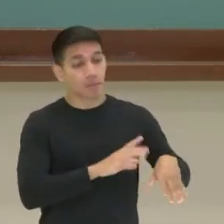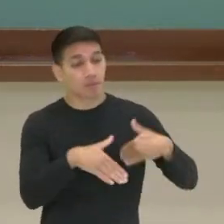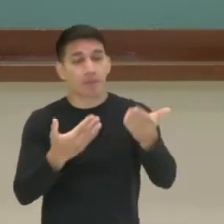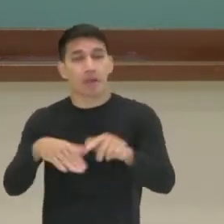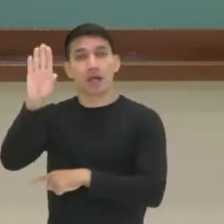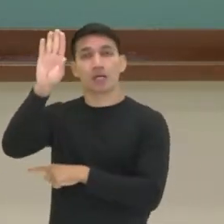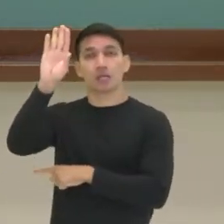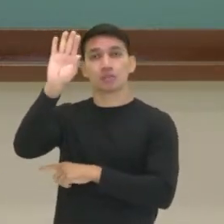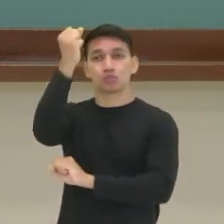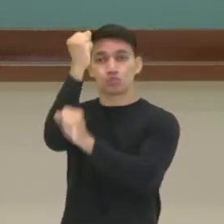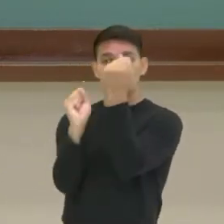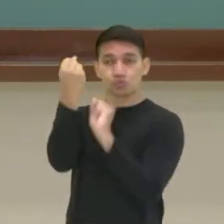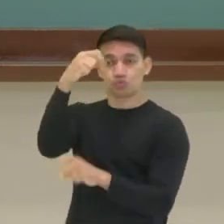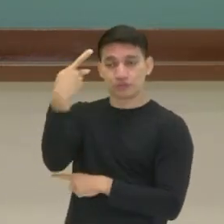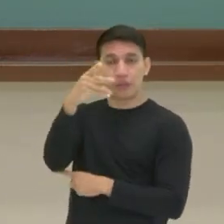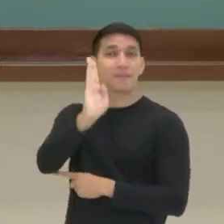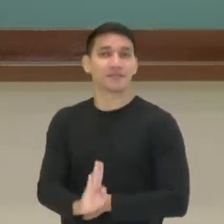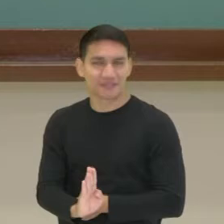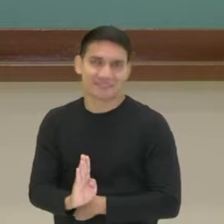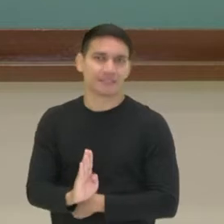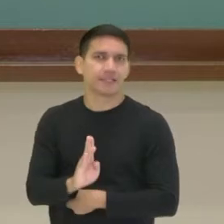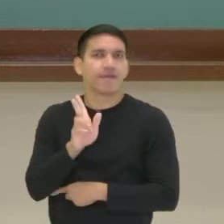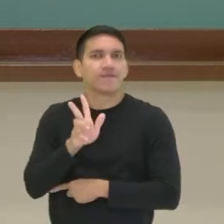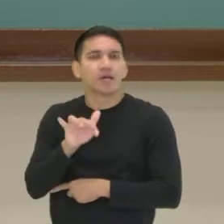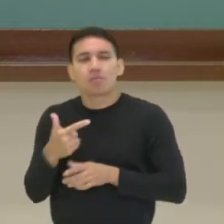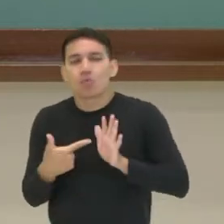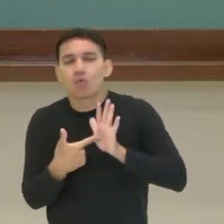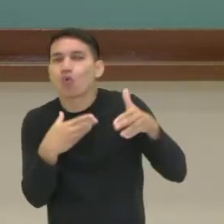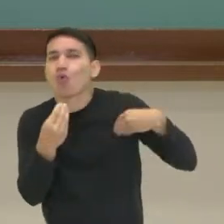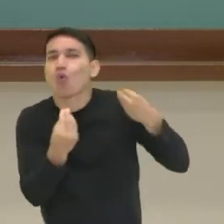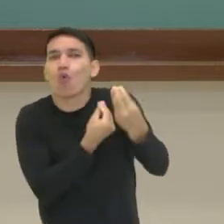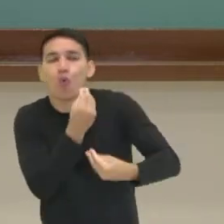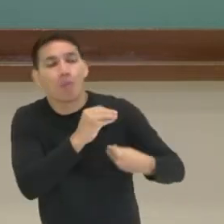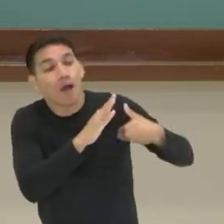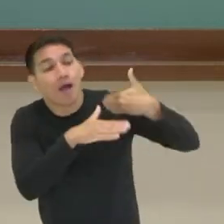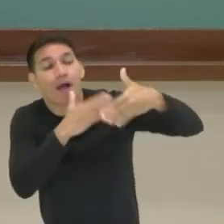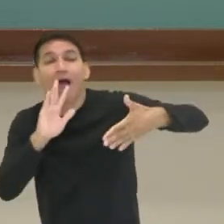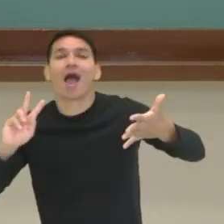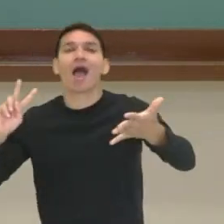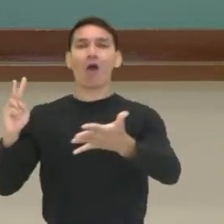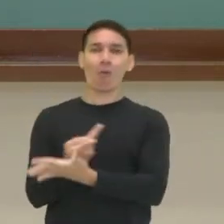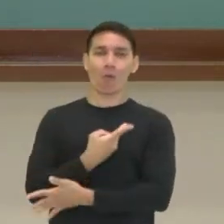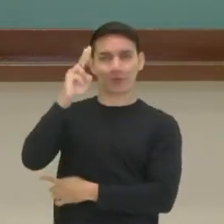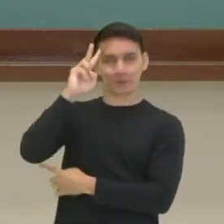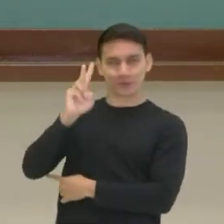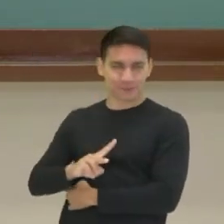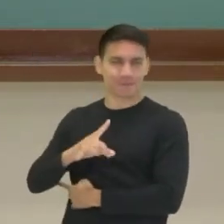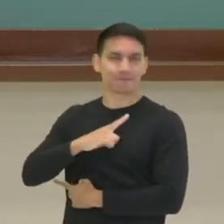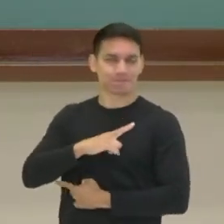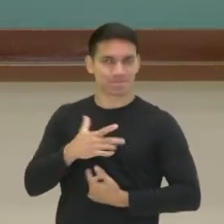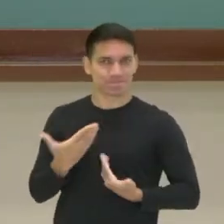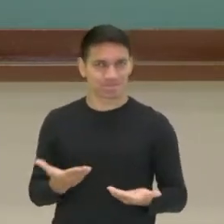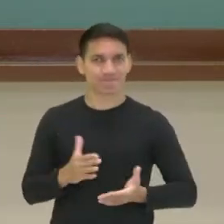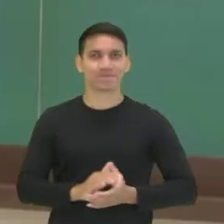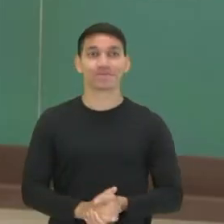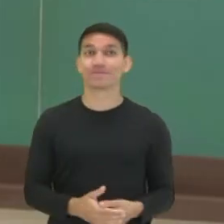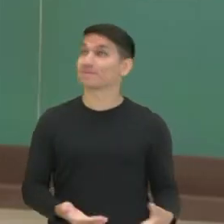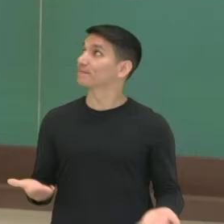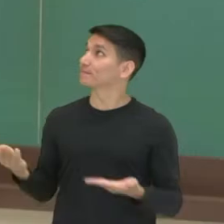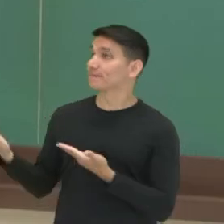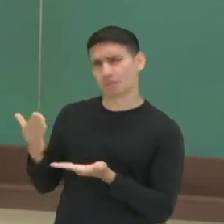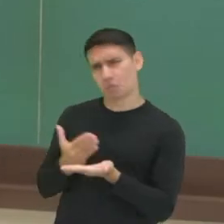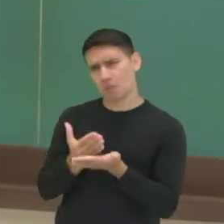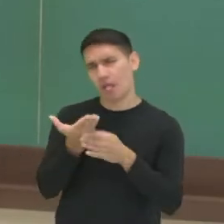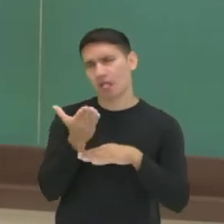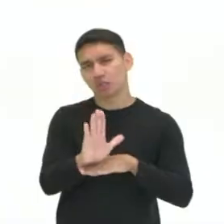nosso país, do Brasil. Então vamos ver o processo histórico de como isso aí aconteceu, ok? Muito bem, então para refletir